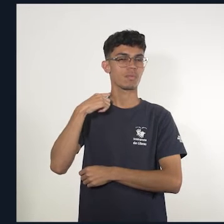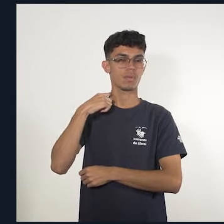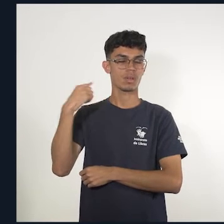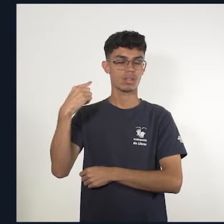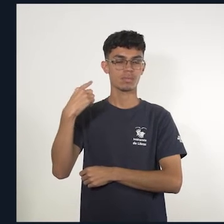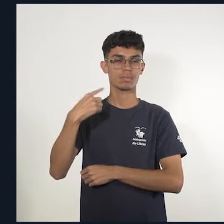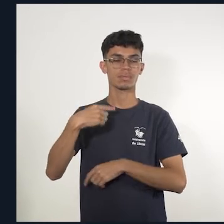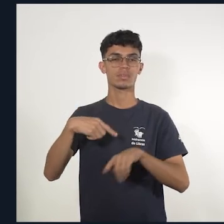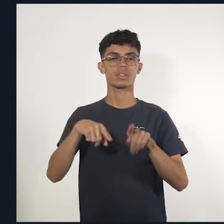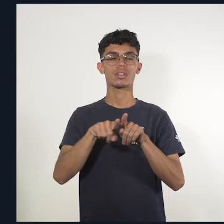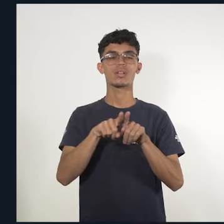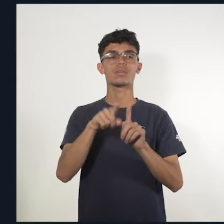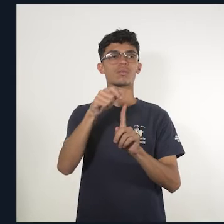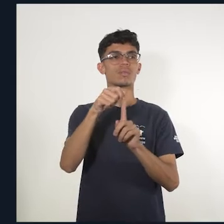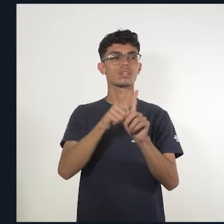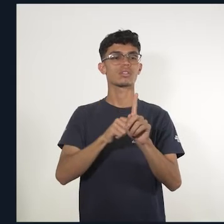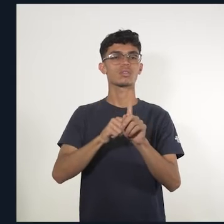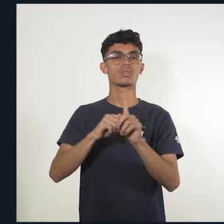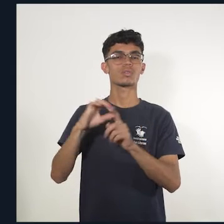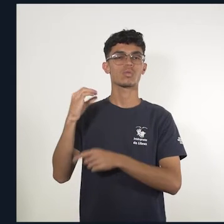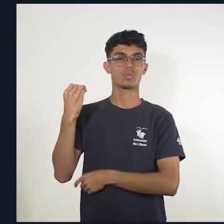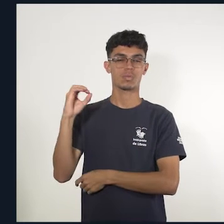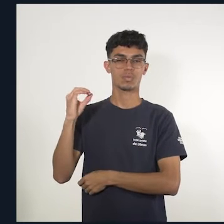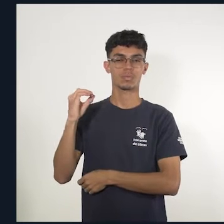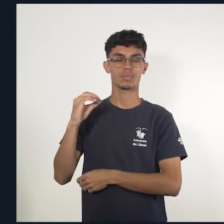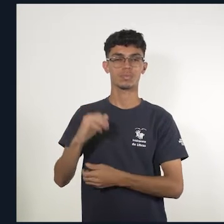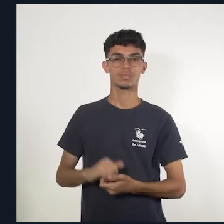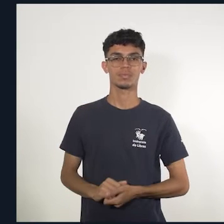educação não vacinados contra a Covid-19